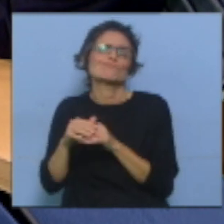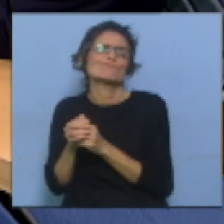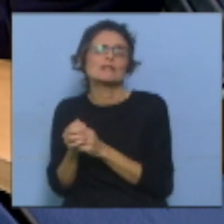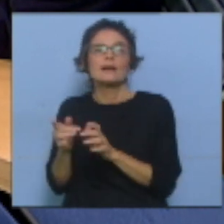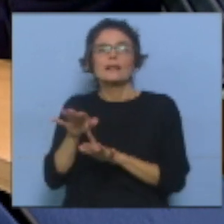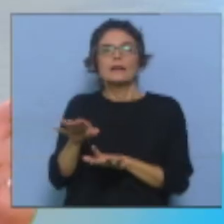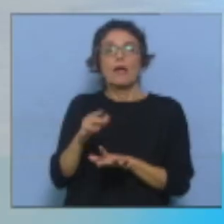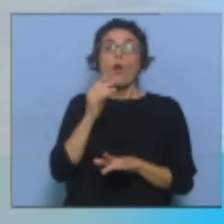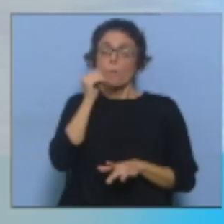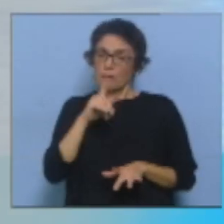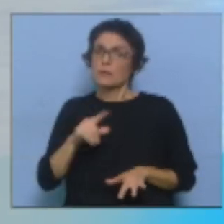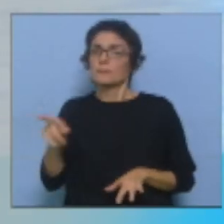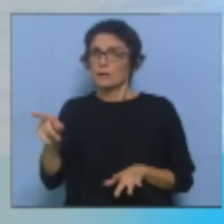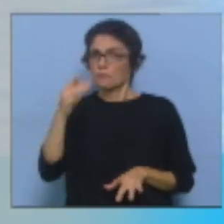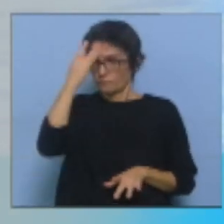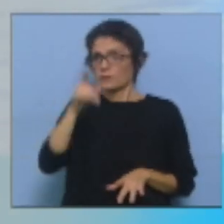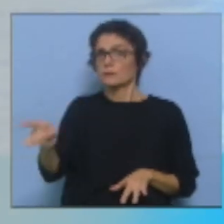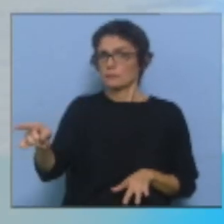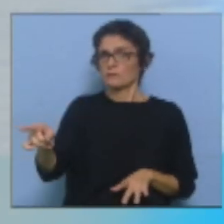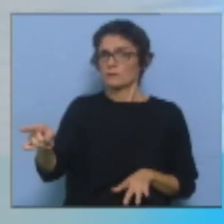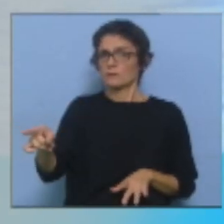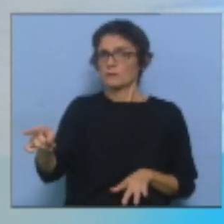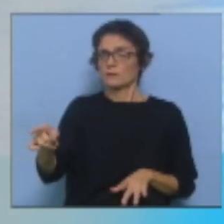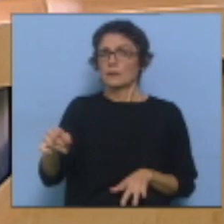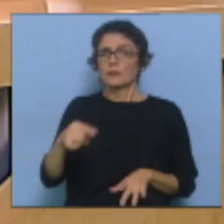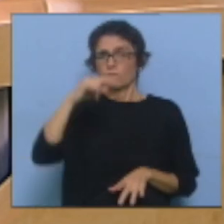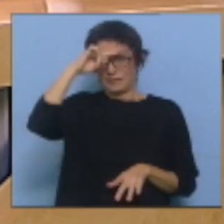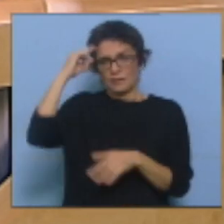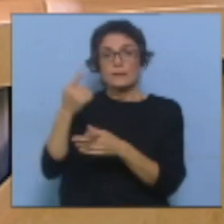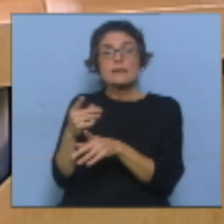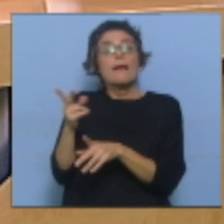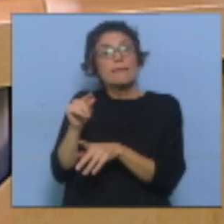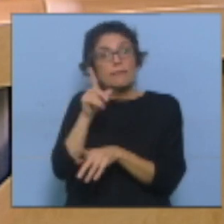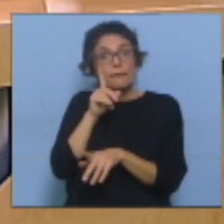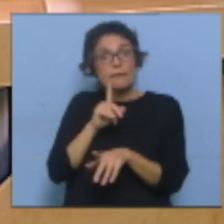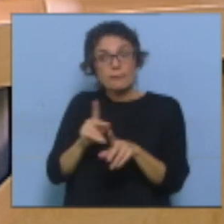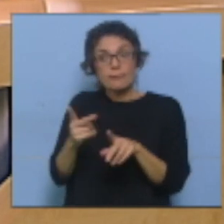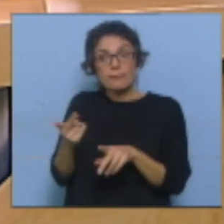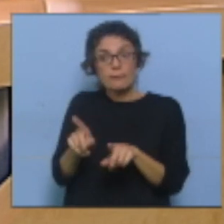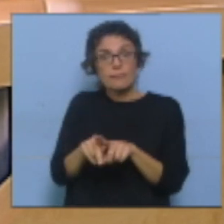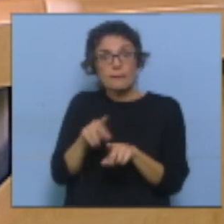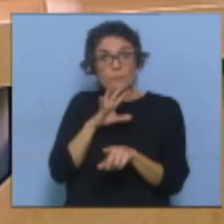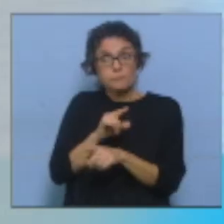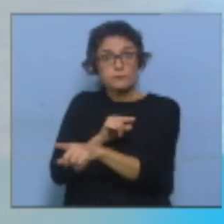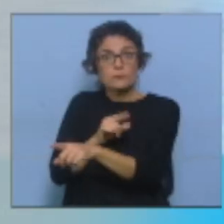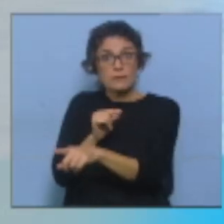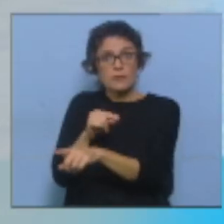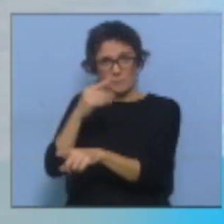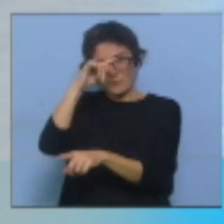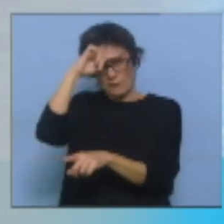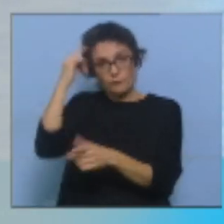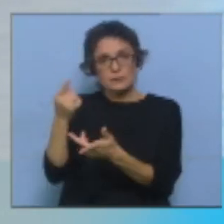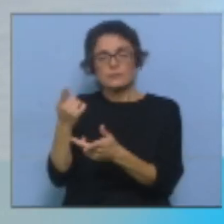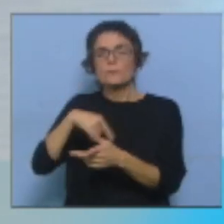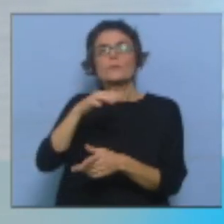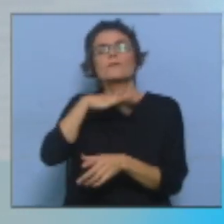difícil e para o pai também. Também foi difícil. Sim. E para as irmãs também, porque isso iria mexer muito com a nossa dinâmica de família. Graças a Deus somos uma família muito